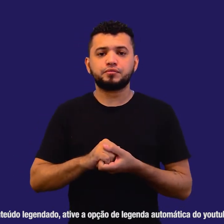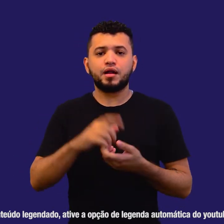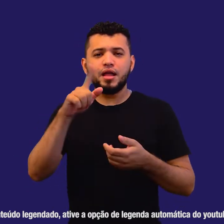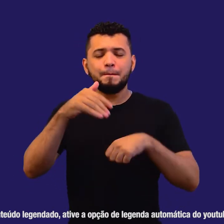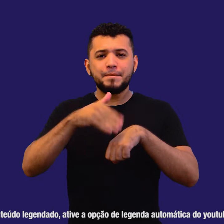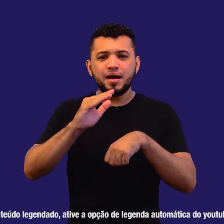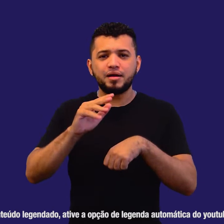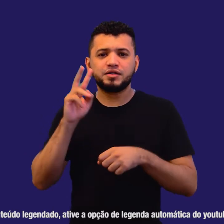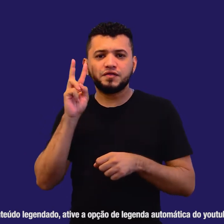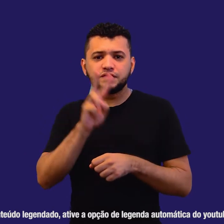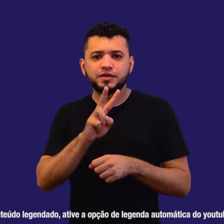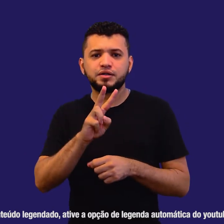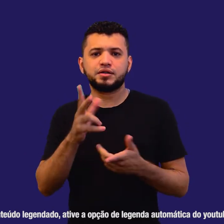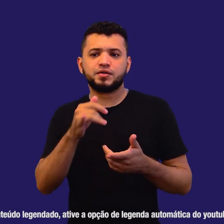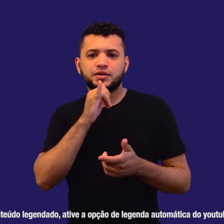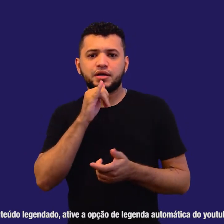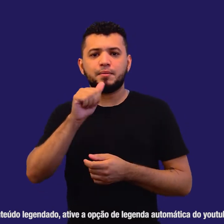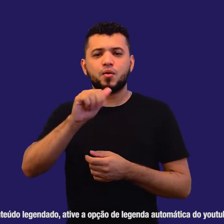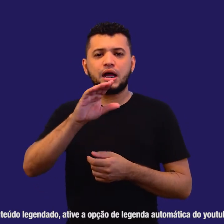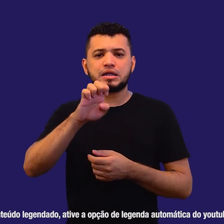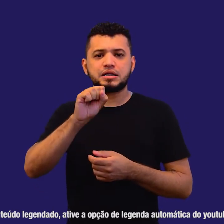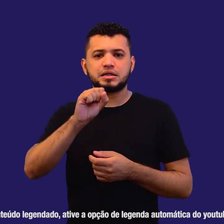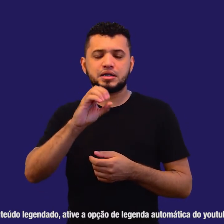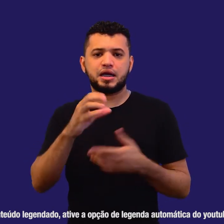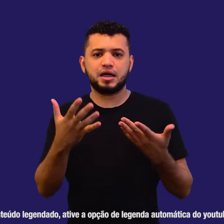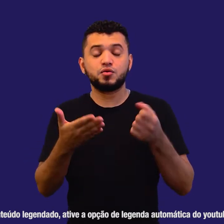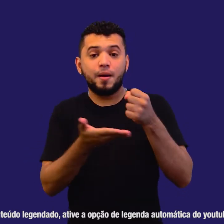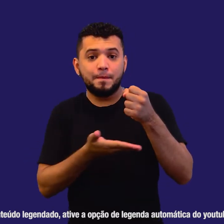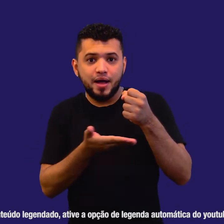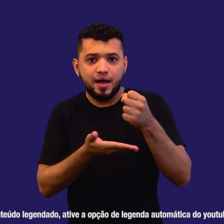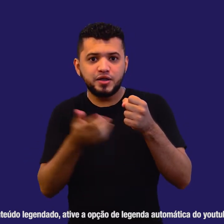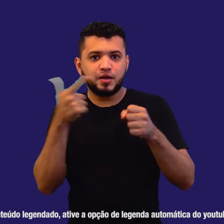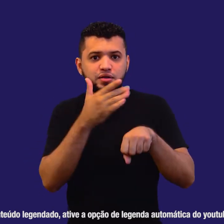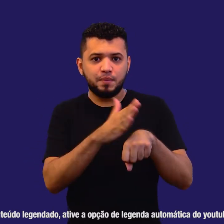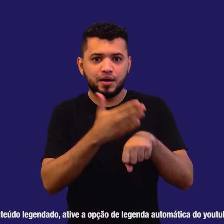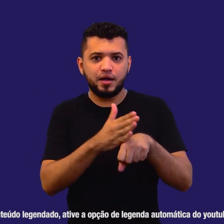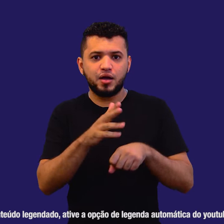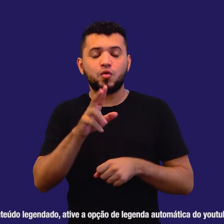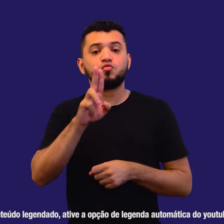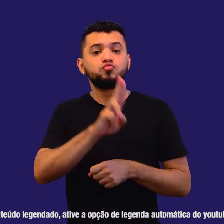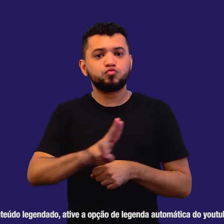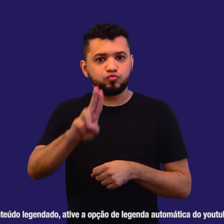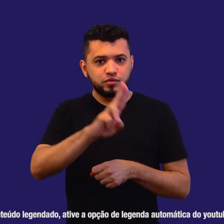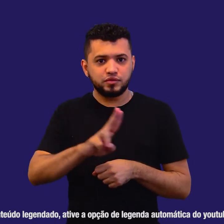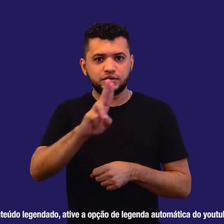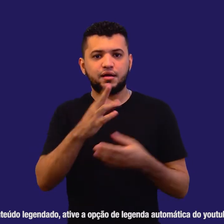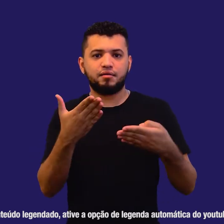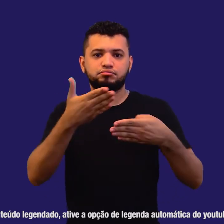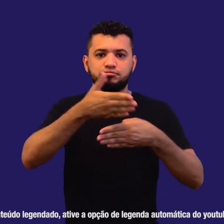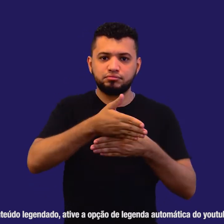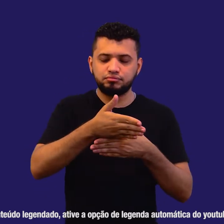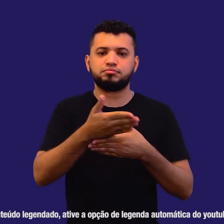mais relevante que a posse individual de um bem ou serviço. A base para essa prática está em usufruir, em acessar e